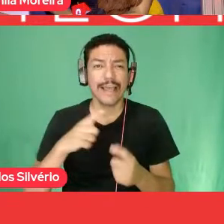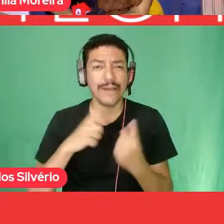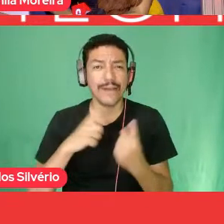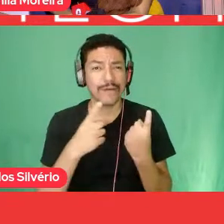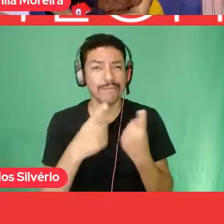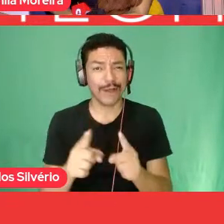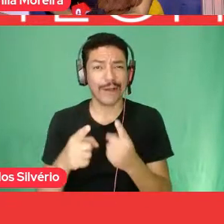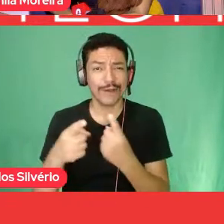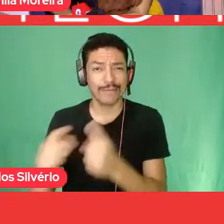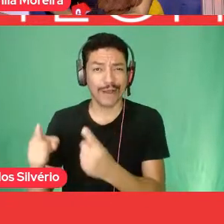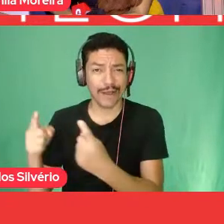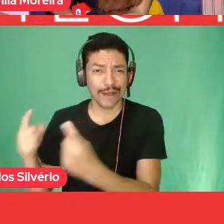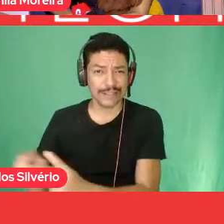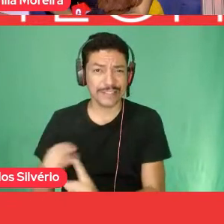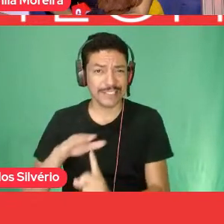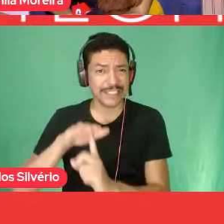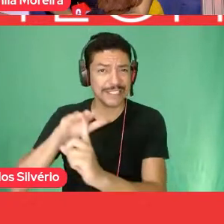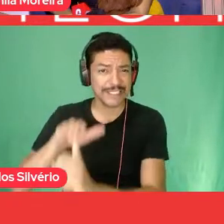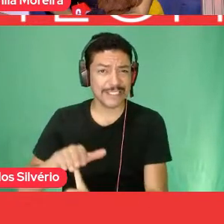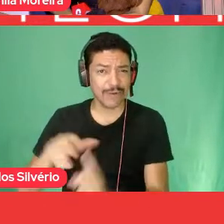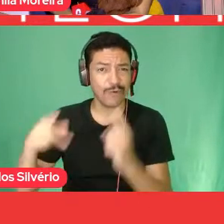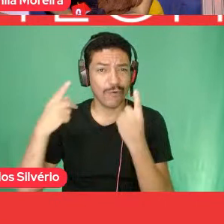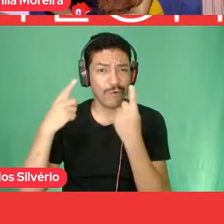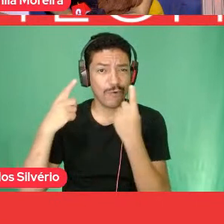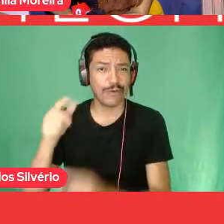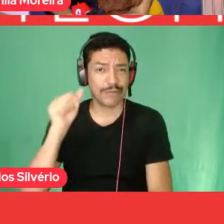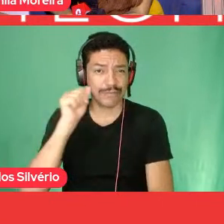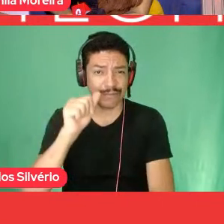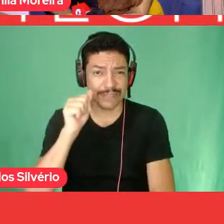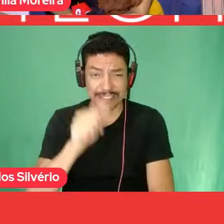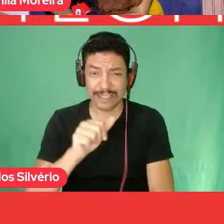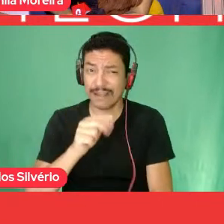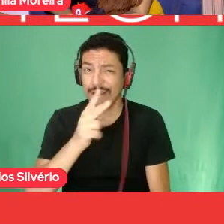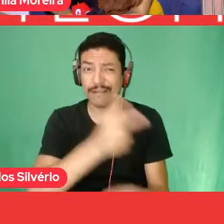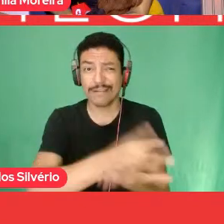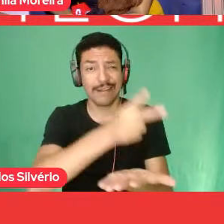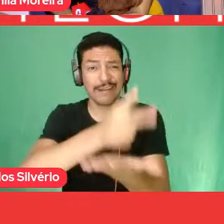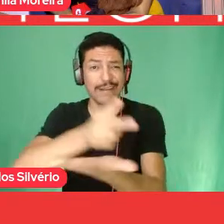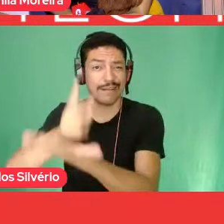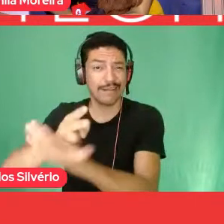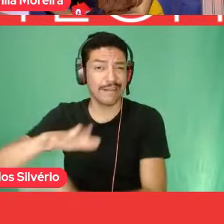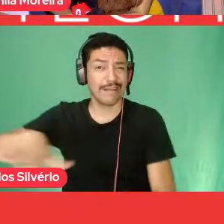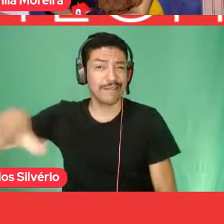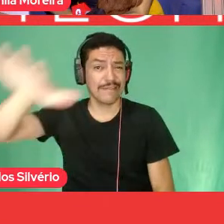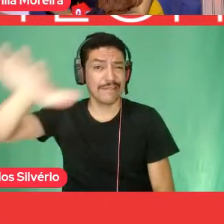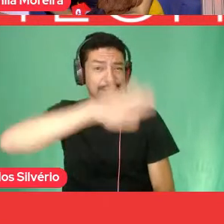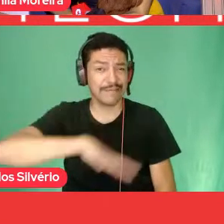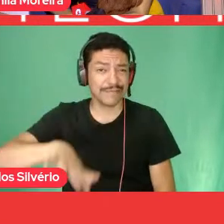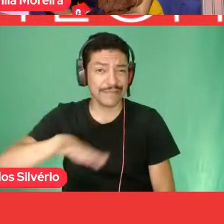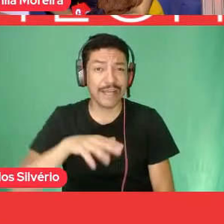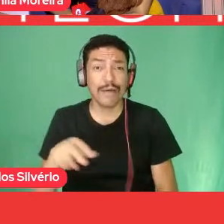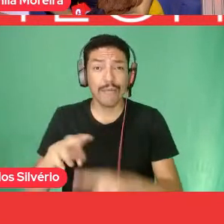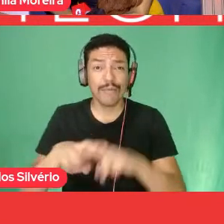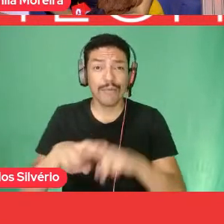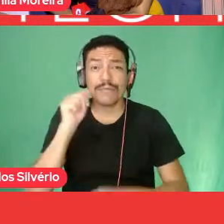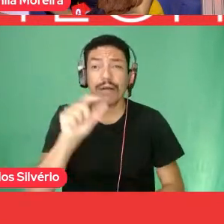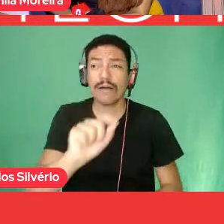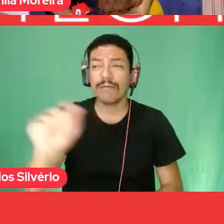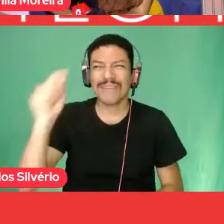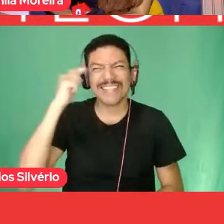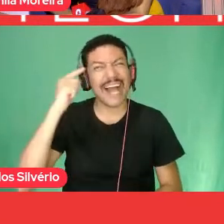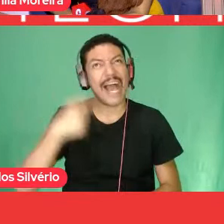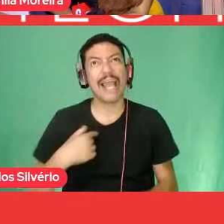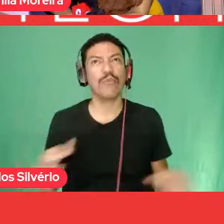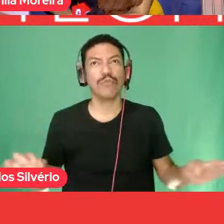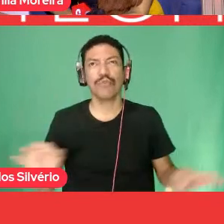aconteciam. Né. Acho que a Márcia citou um pouquinho, e o quão repetidamente muitas mulheres não se sentem prontas, né? Não acham que